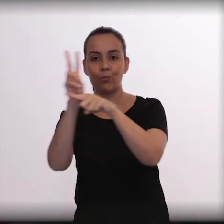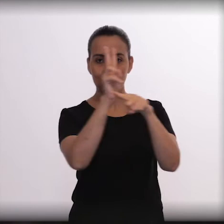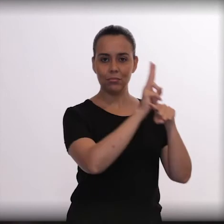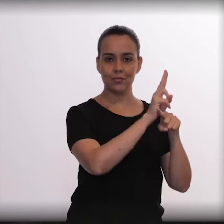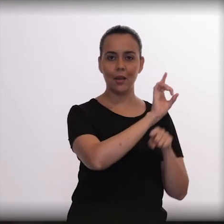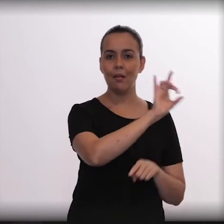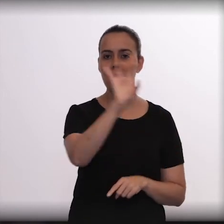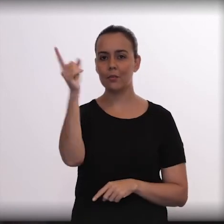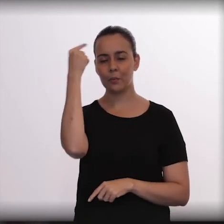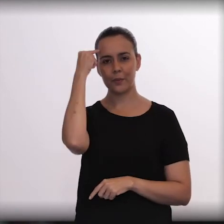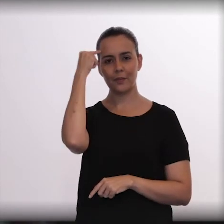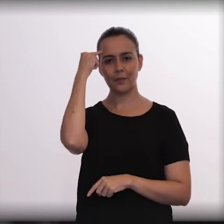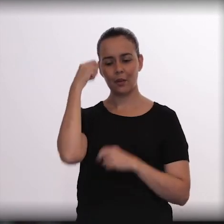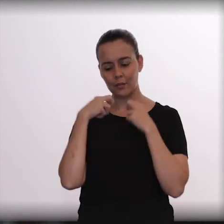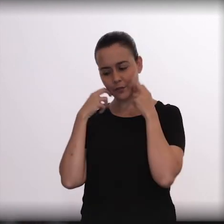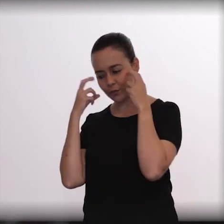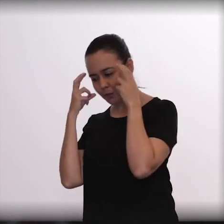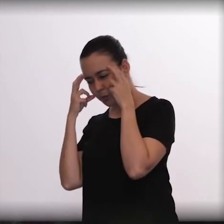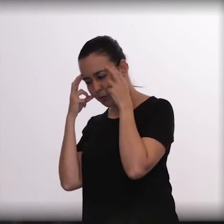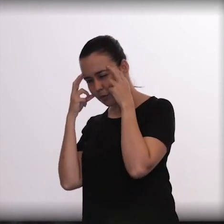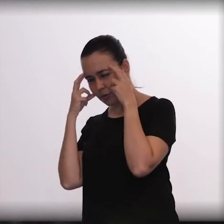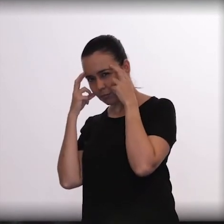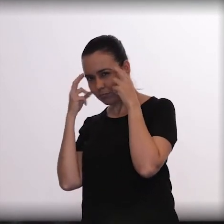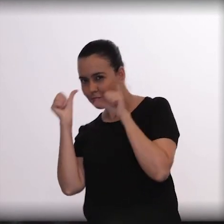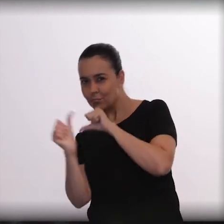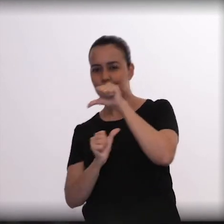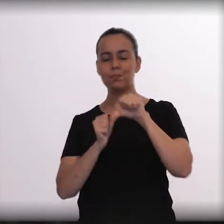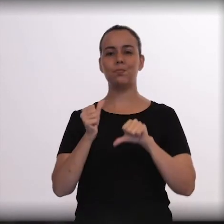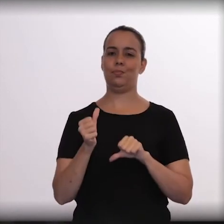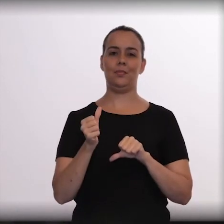vergonha, né? E pode transformar isso em outra coisa.